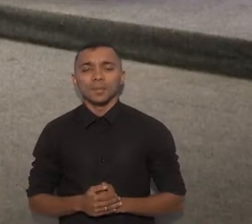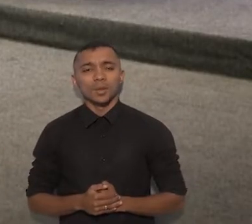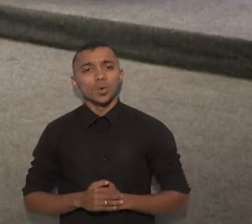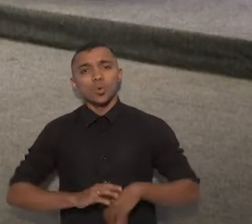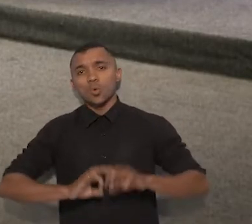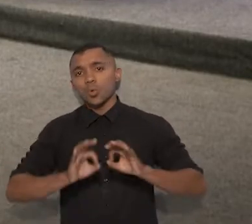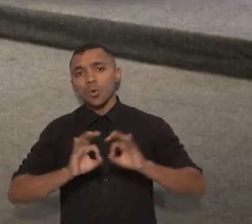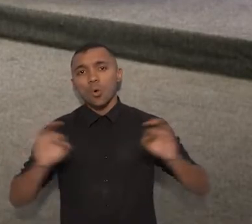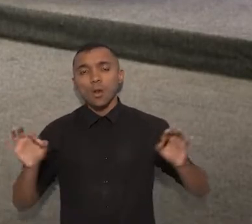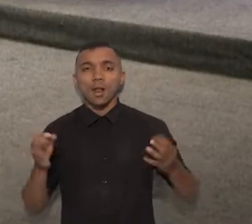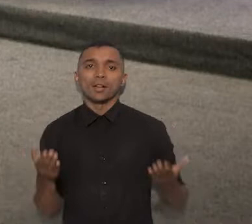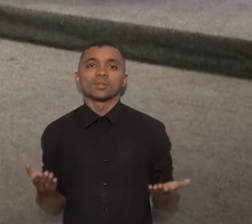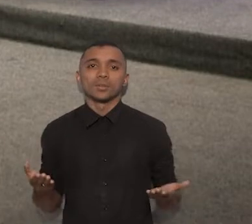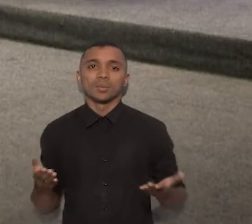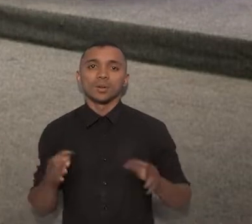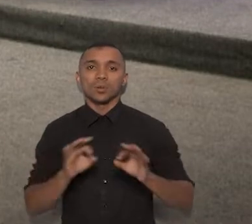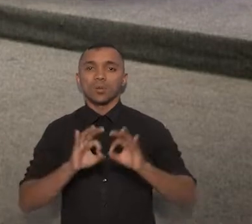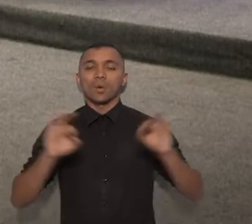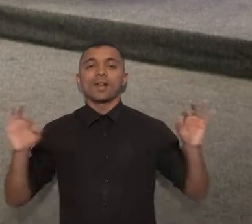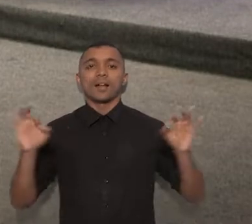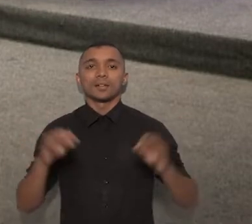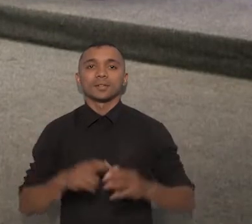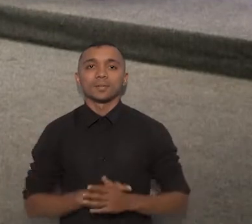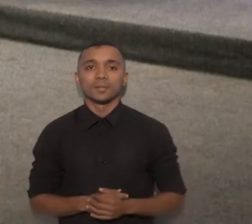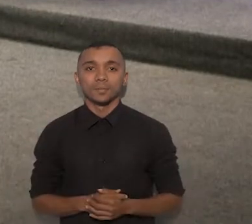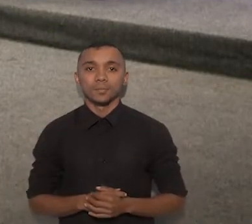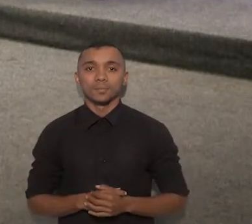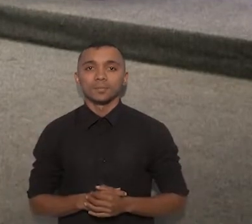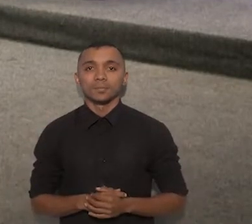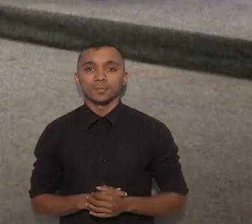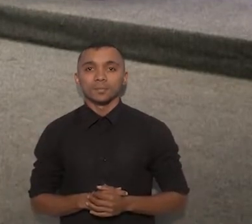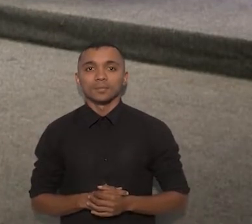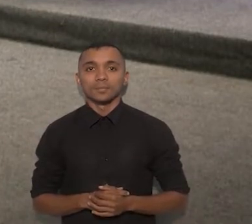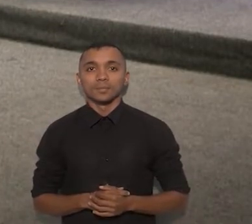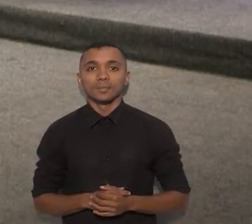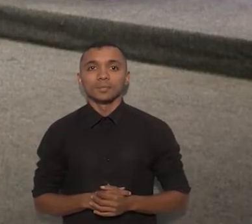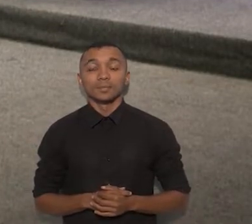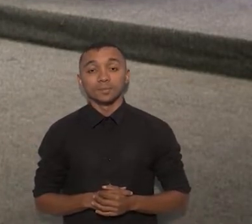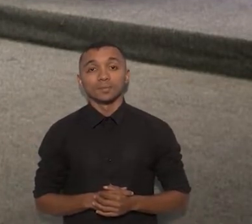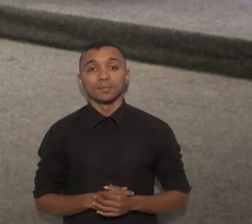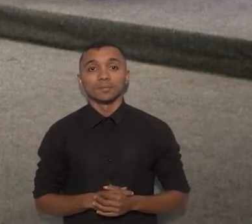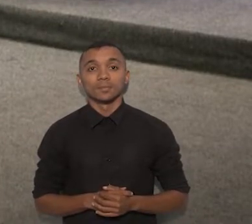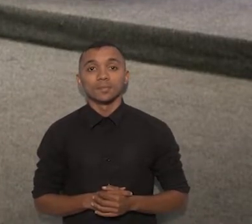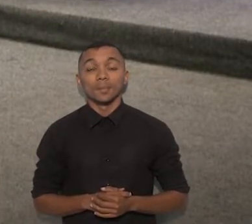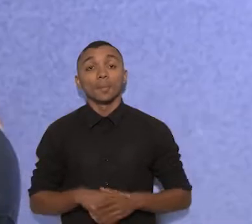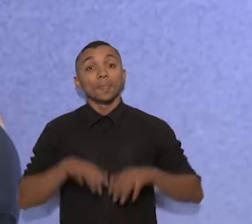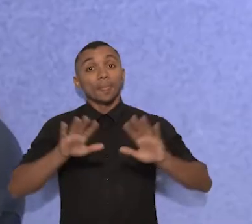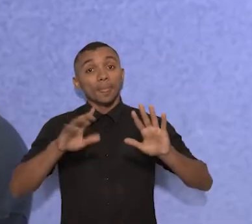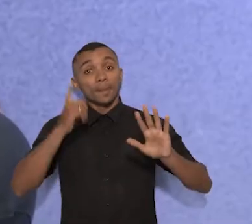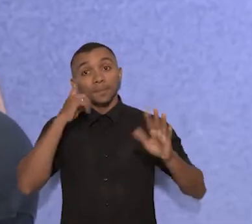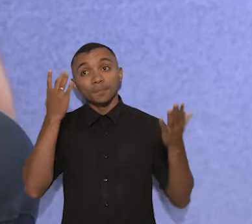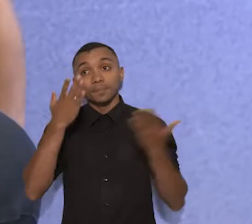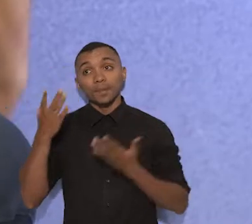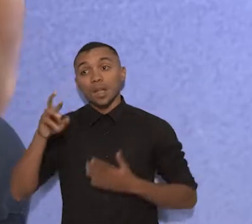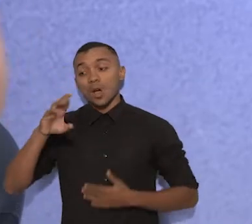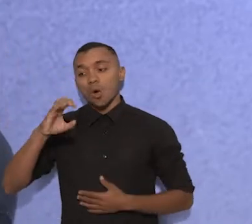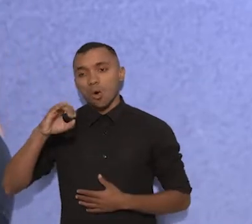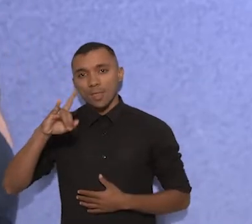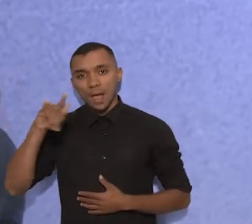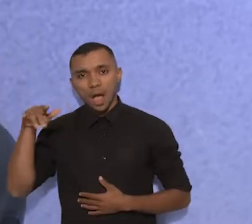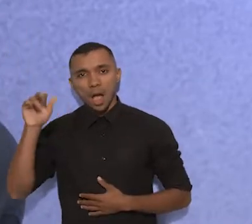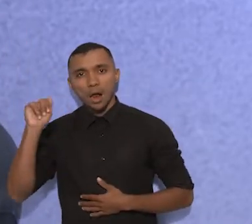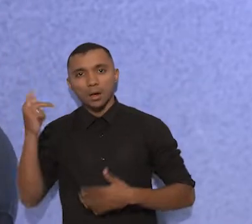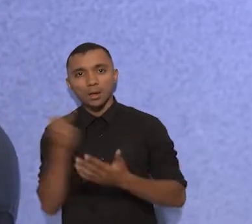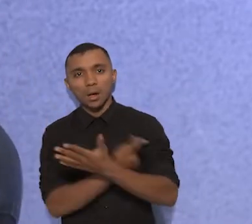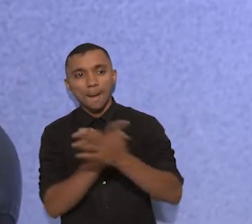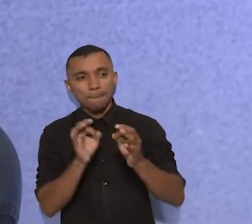golaço. Foi o Ronaldinho Gaúcho da Copa, né? O Ronaldinho contra a Inglaterra, né? É verdade. Só que o Ronaldinho foi de bola parada e bem mais